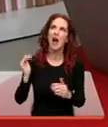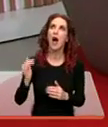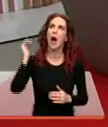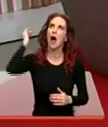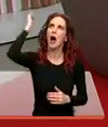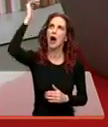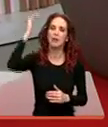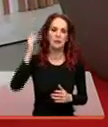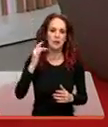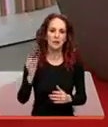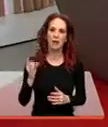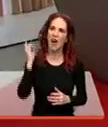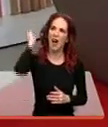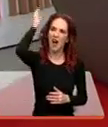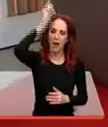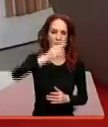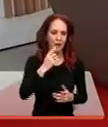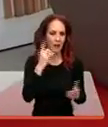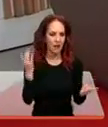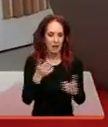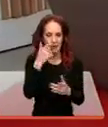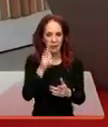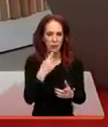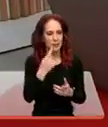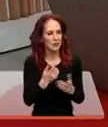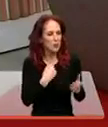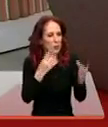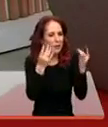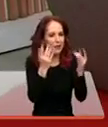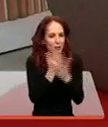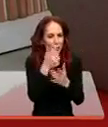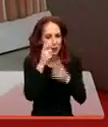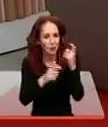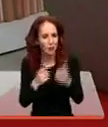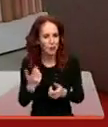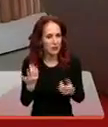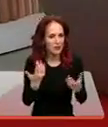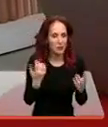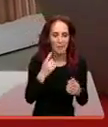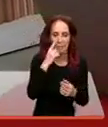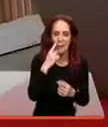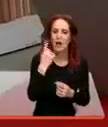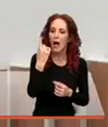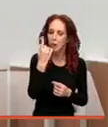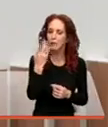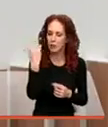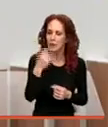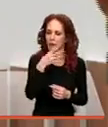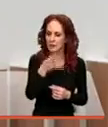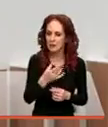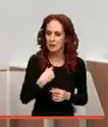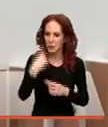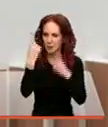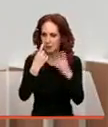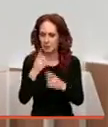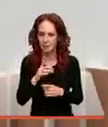engenheiro é gerar menino não é lula nessa próxima pois cristo para uma vez fez uma que deu uma grande polêmica que foi eu pensei